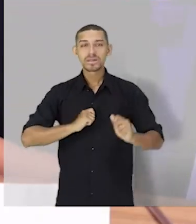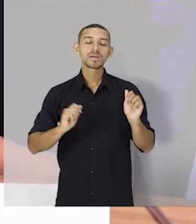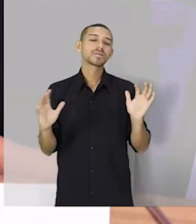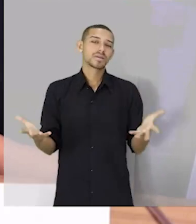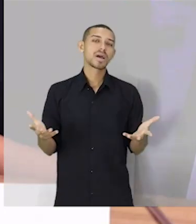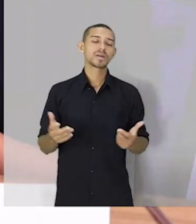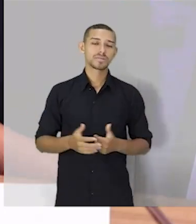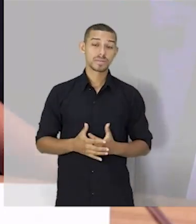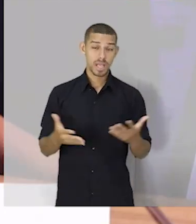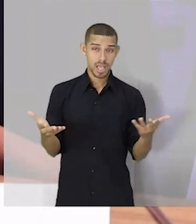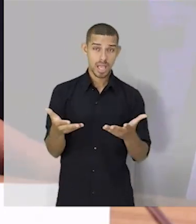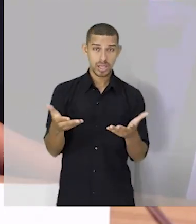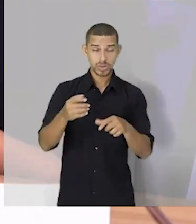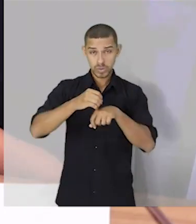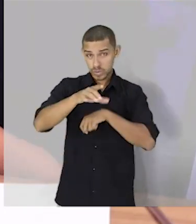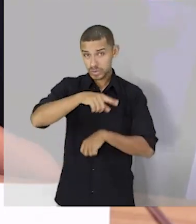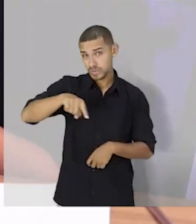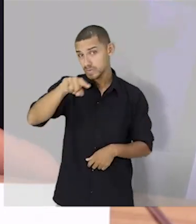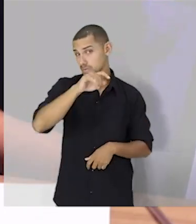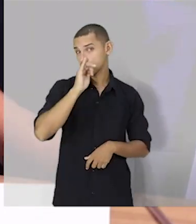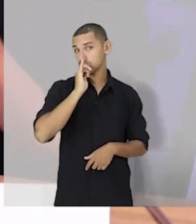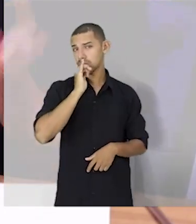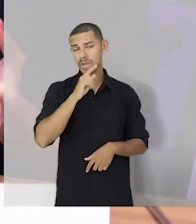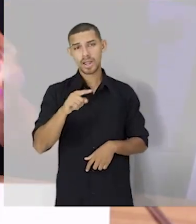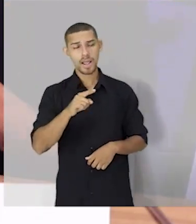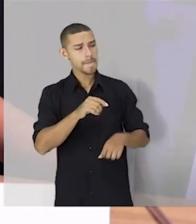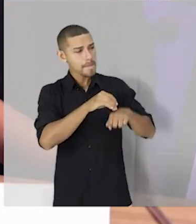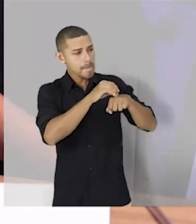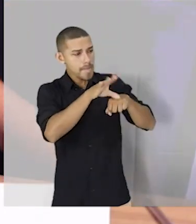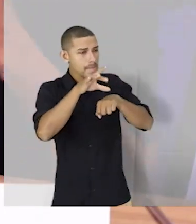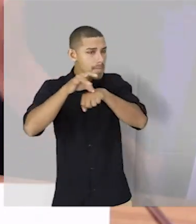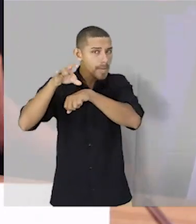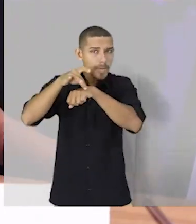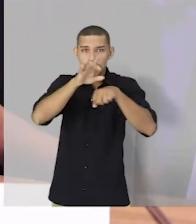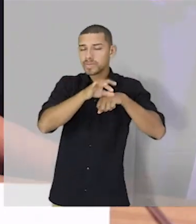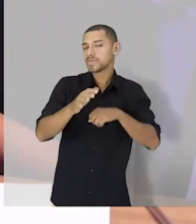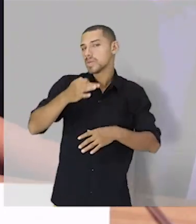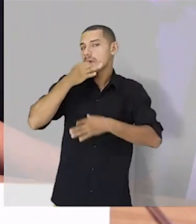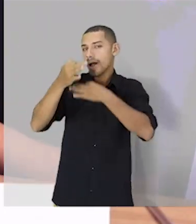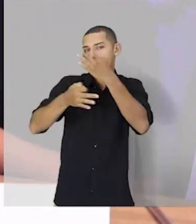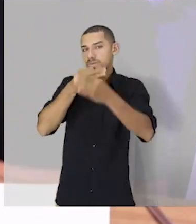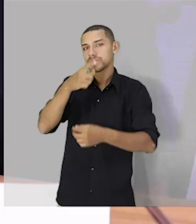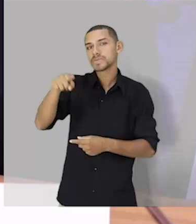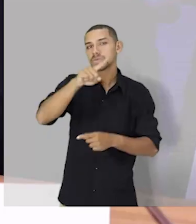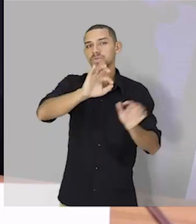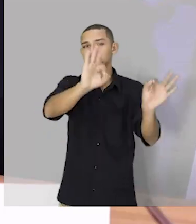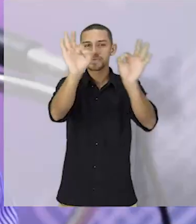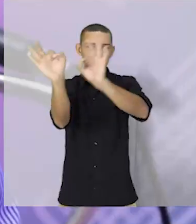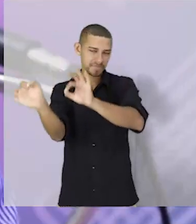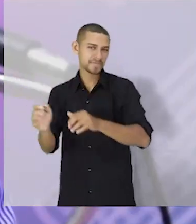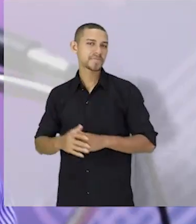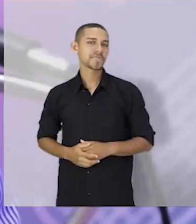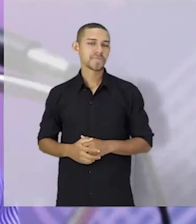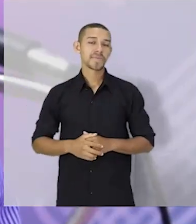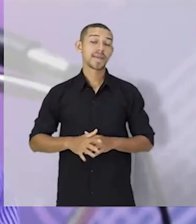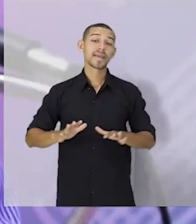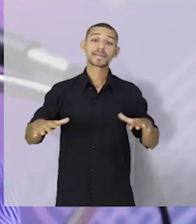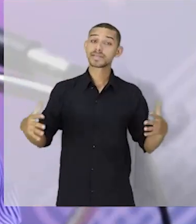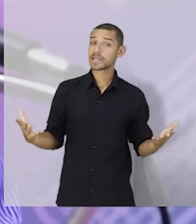E agora eu deixo aquele espaço, né, para tu deixar aquela dica, aquela sugestão para quem está nos acompanhando.